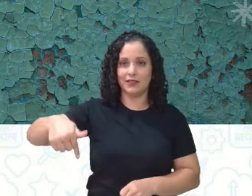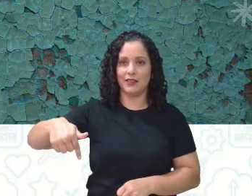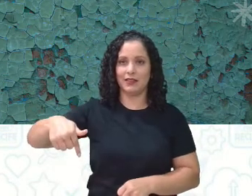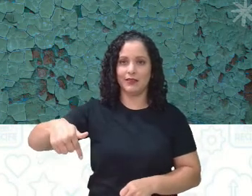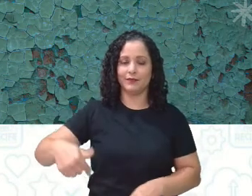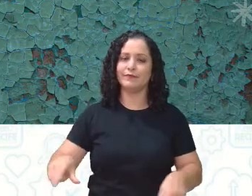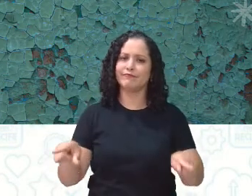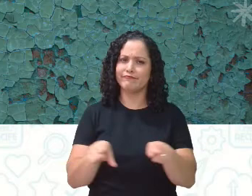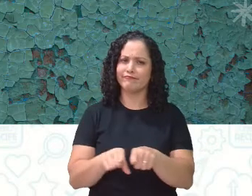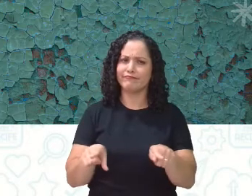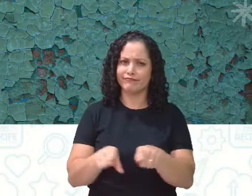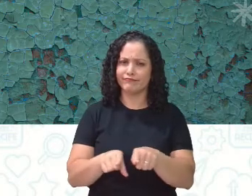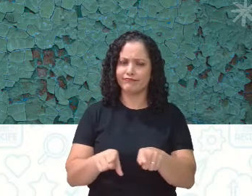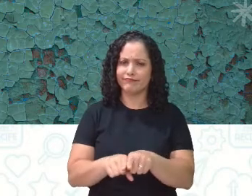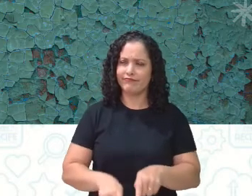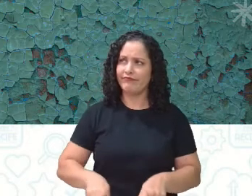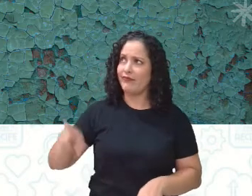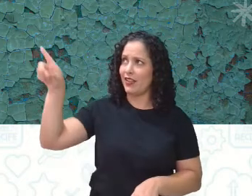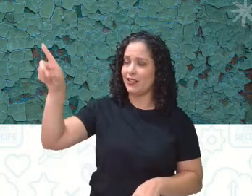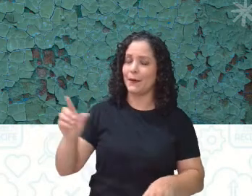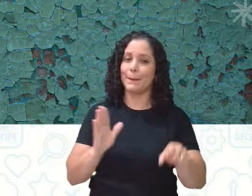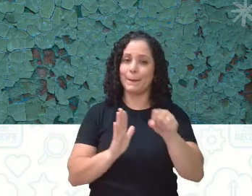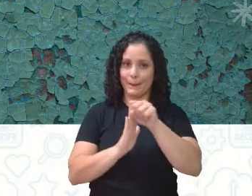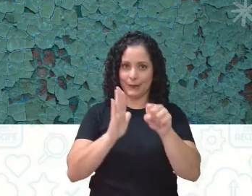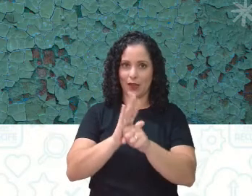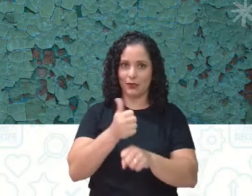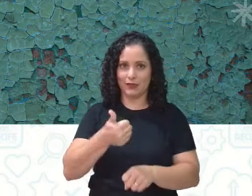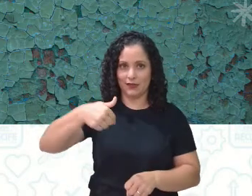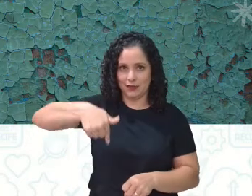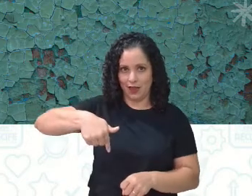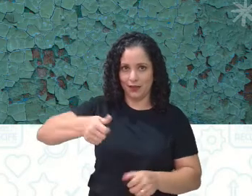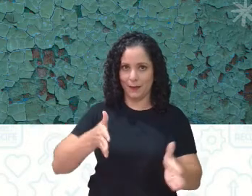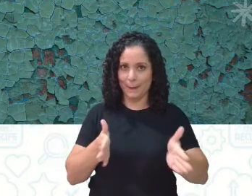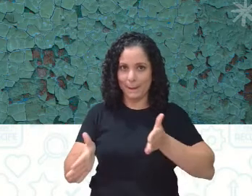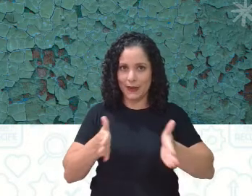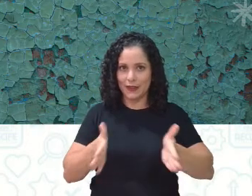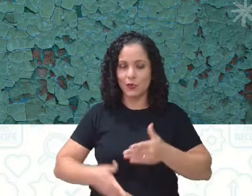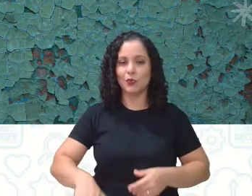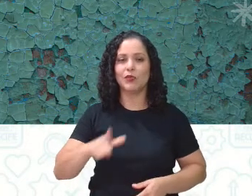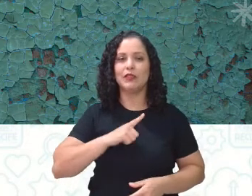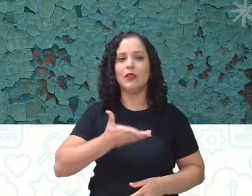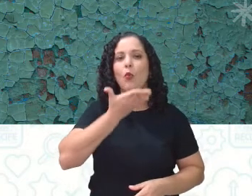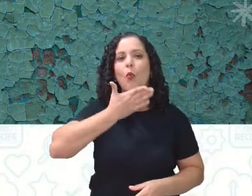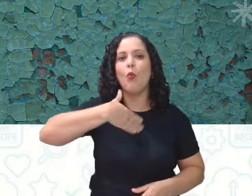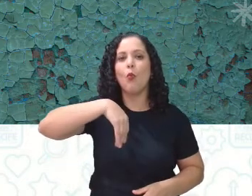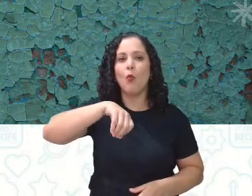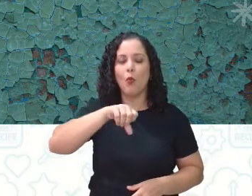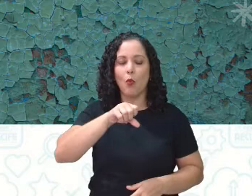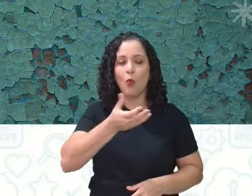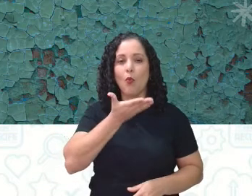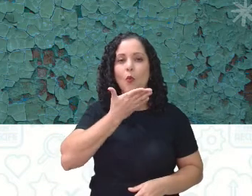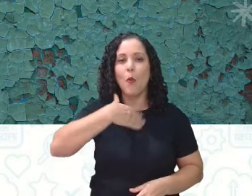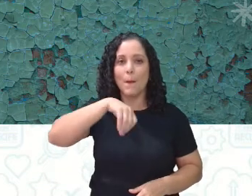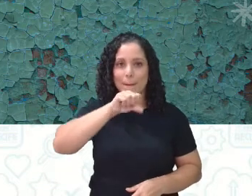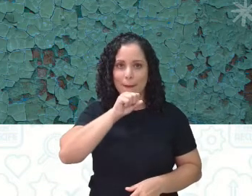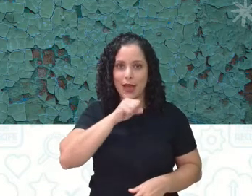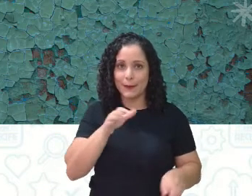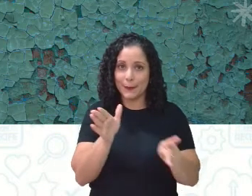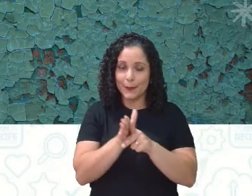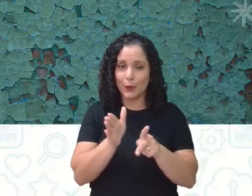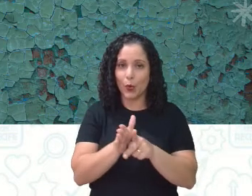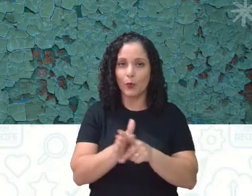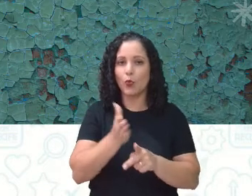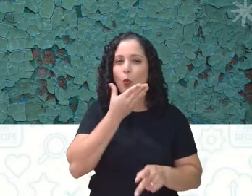Inclusive, professor, nesse período existiu aquele pai da astronomia, né, que falam, o físico,